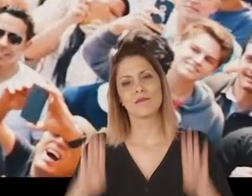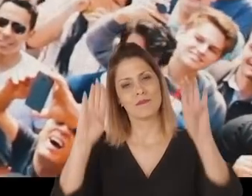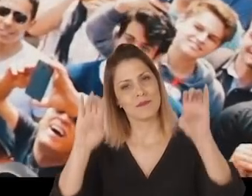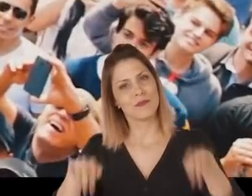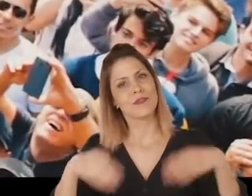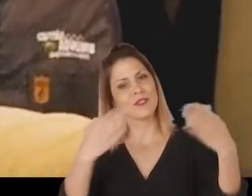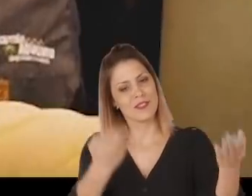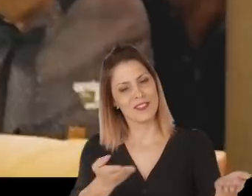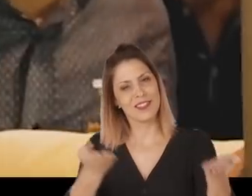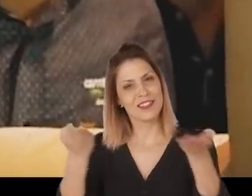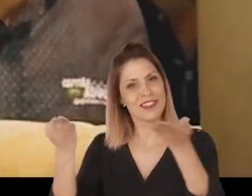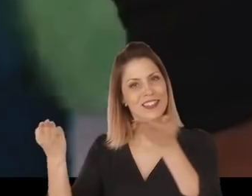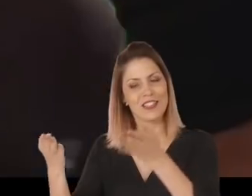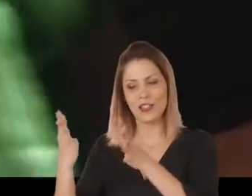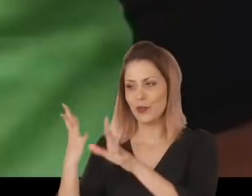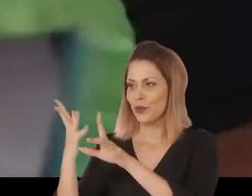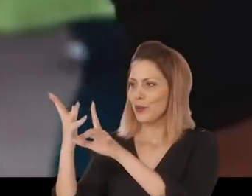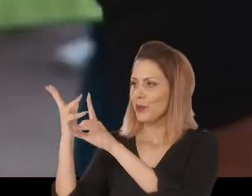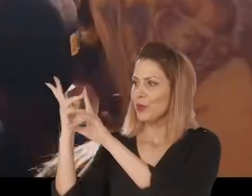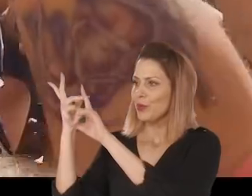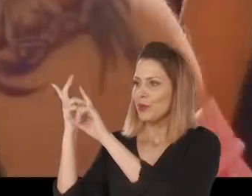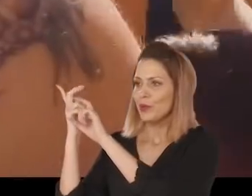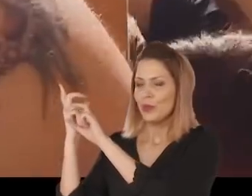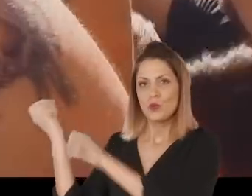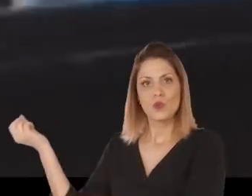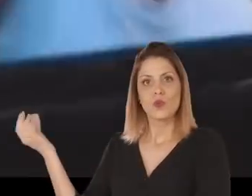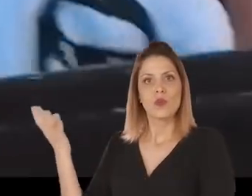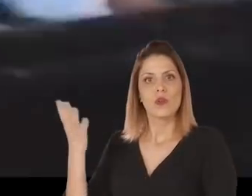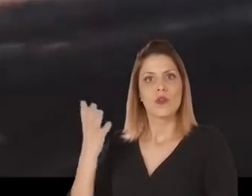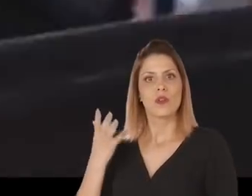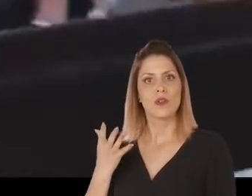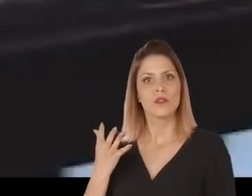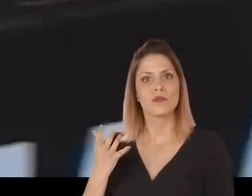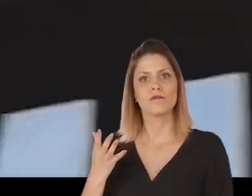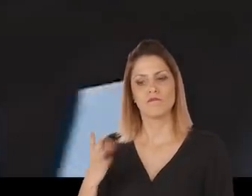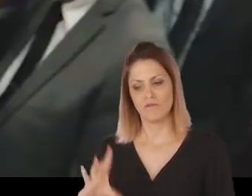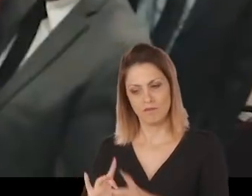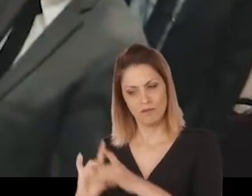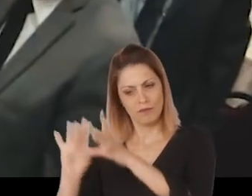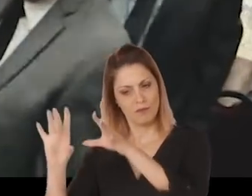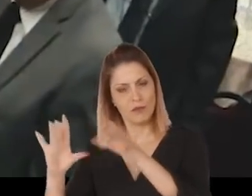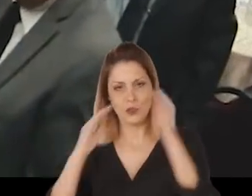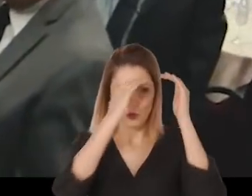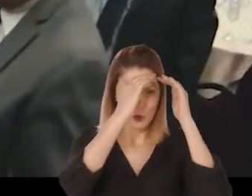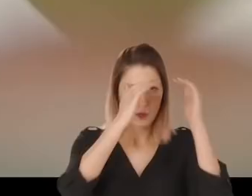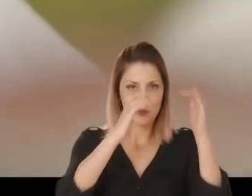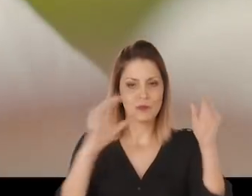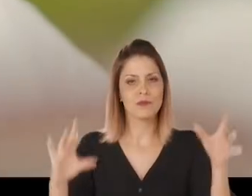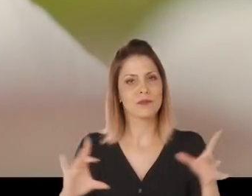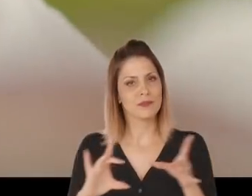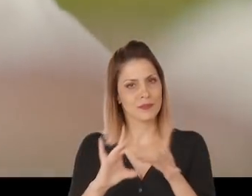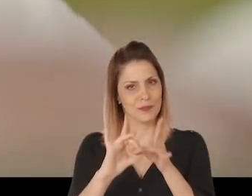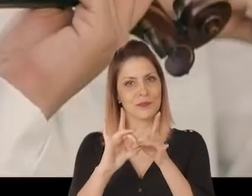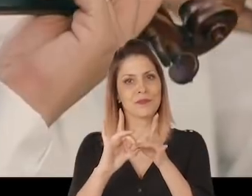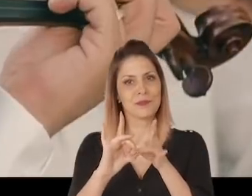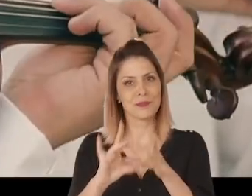Sejam muito bem-vindos a um recomeço, onde a liberdade e o respeito andam de mãos dadas.